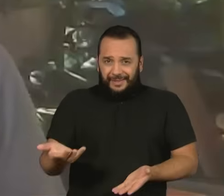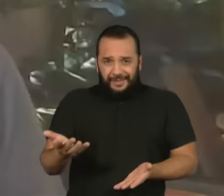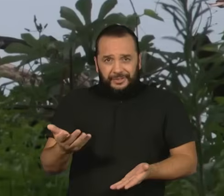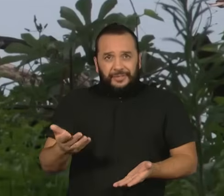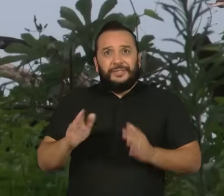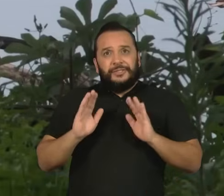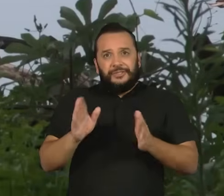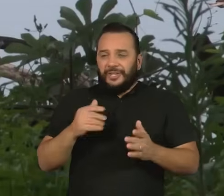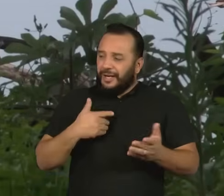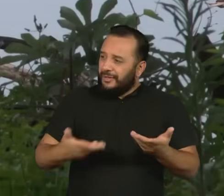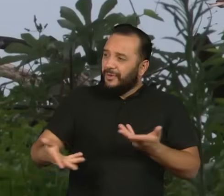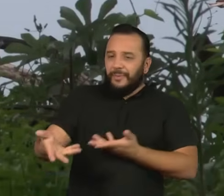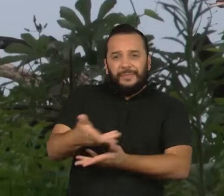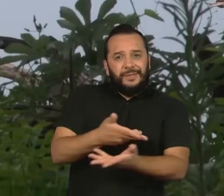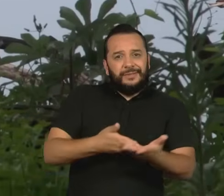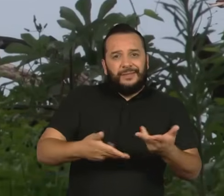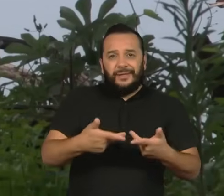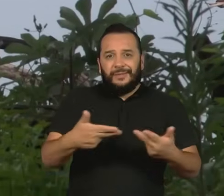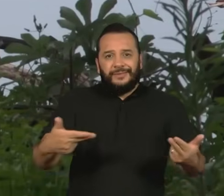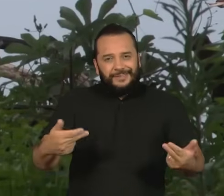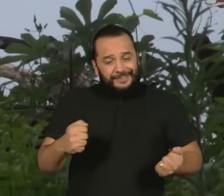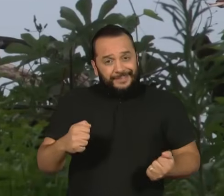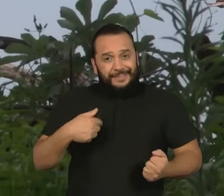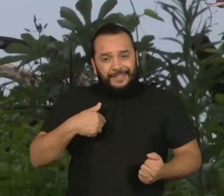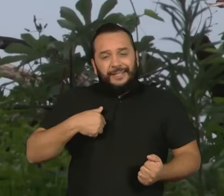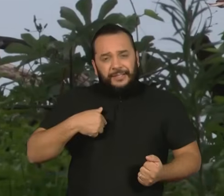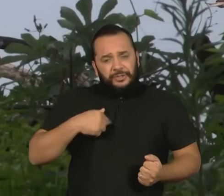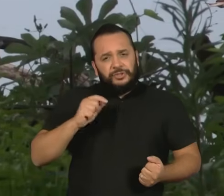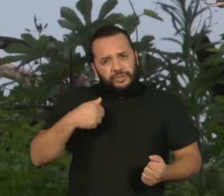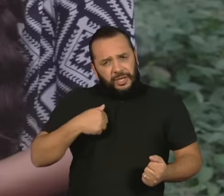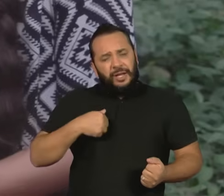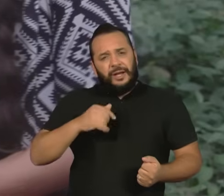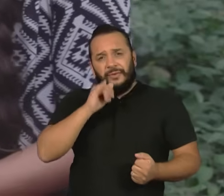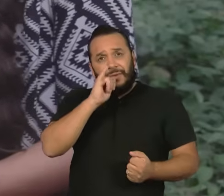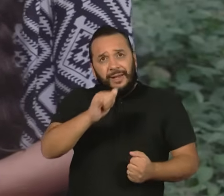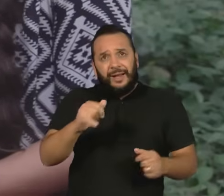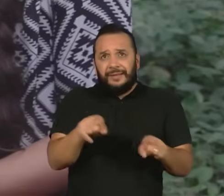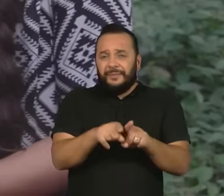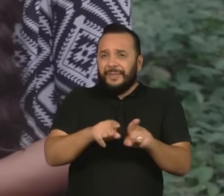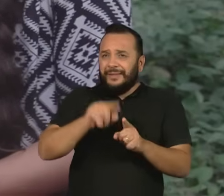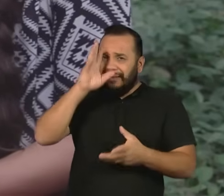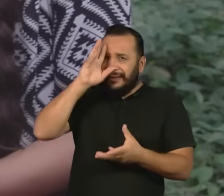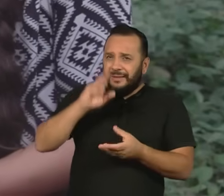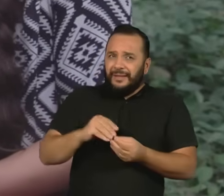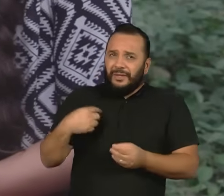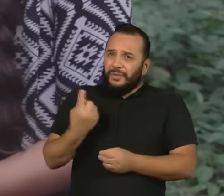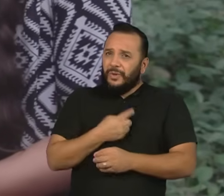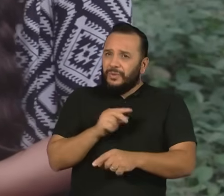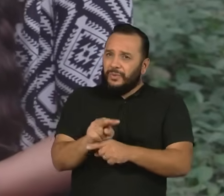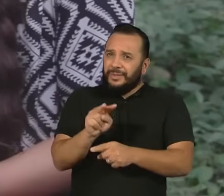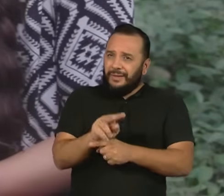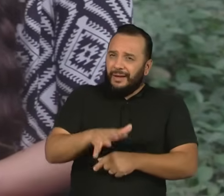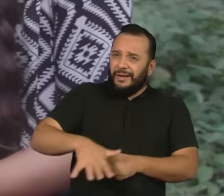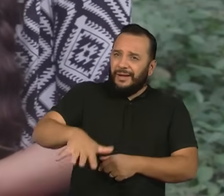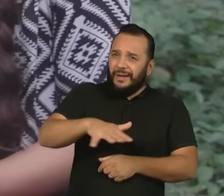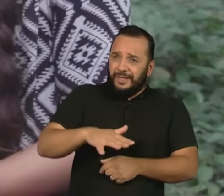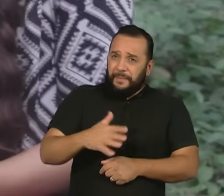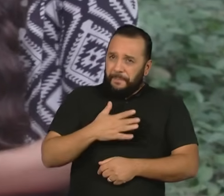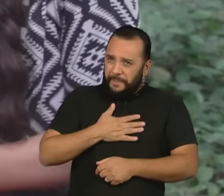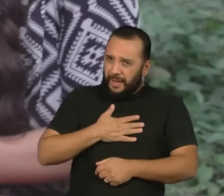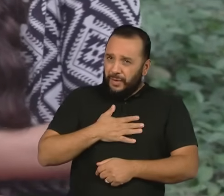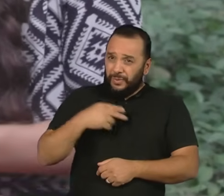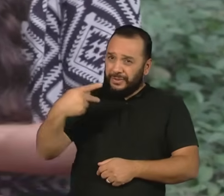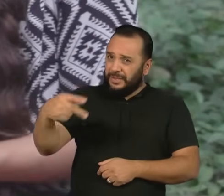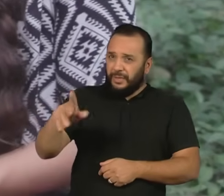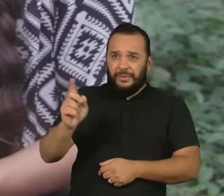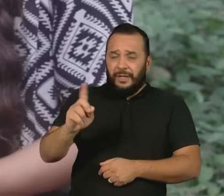coisas. Falar e entender que a gente precisa cuidar, né, dessa terra, desse território, que não é só o meu, que não é só o seu, mas é